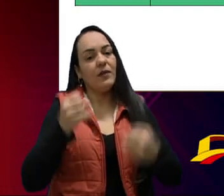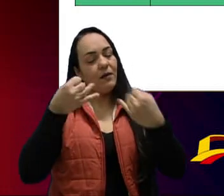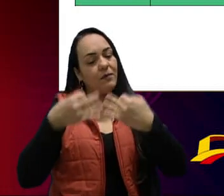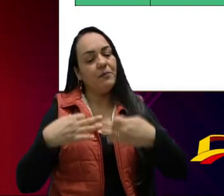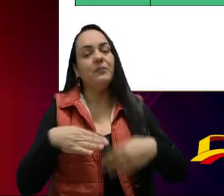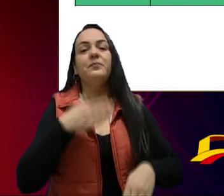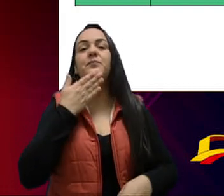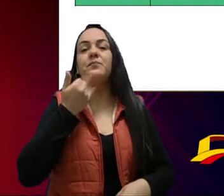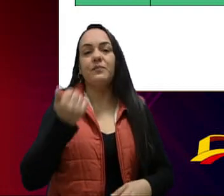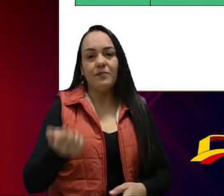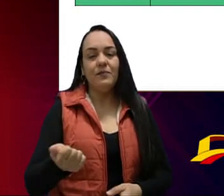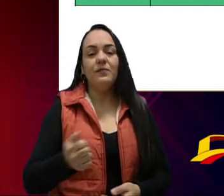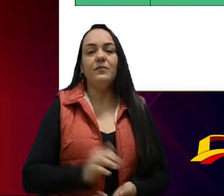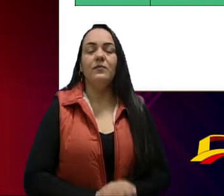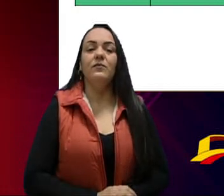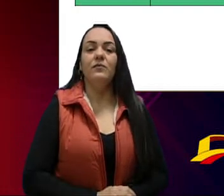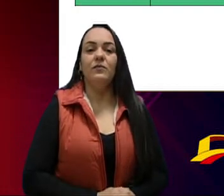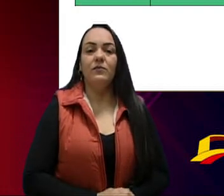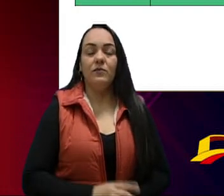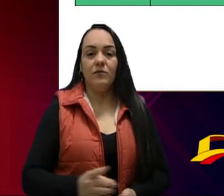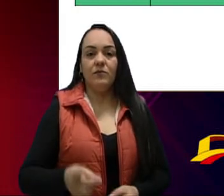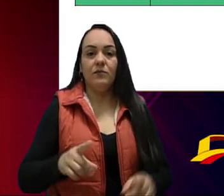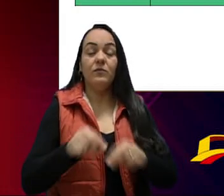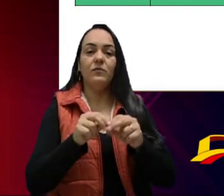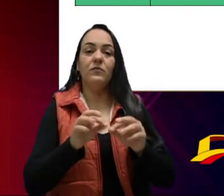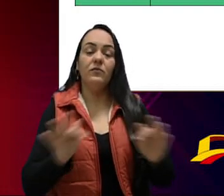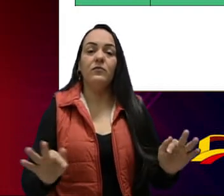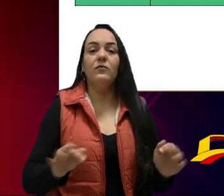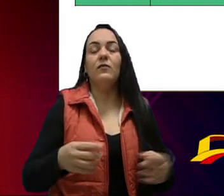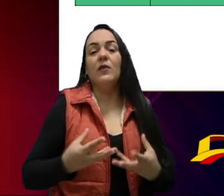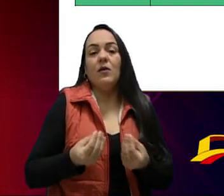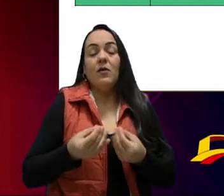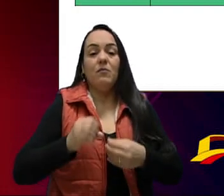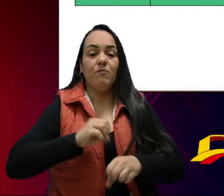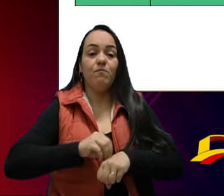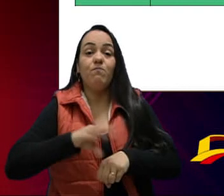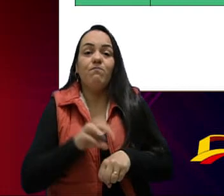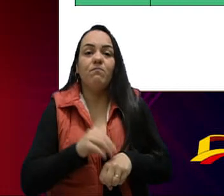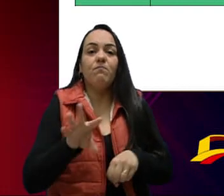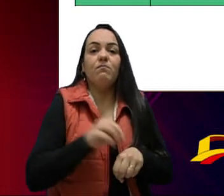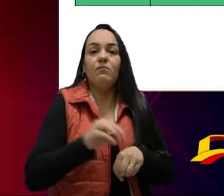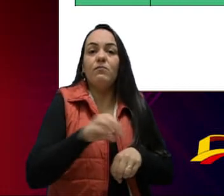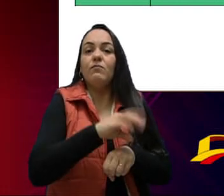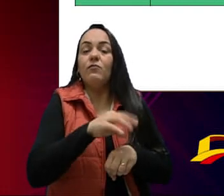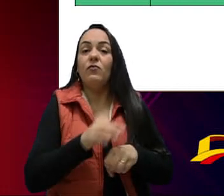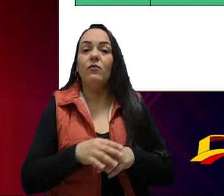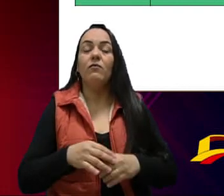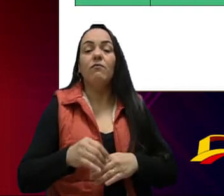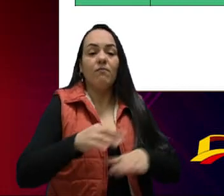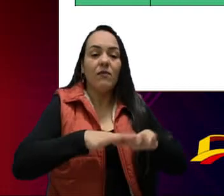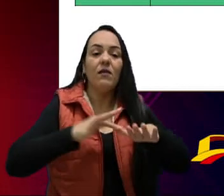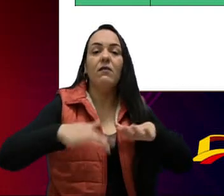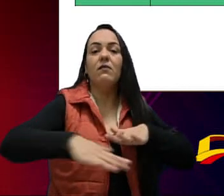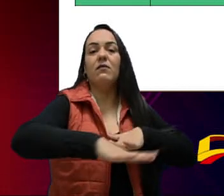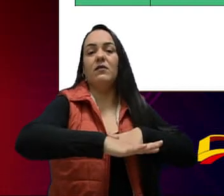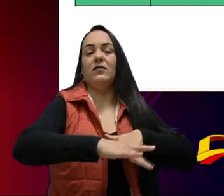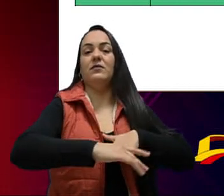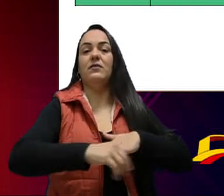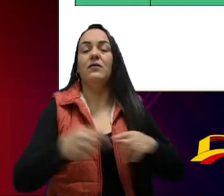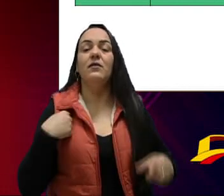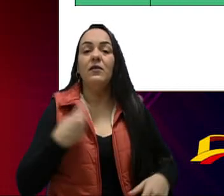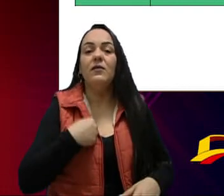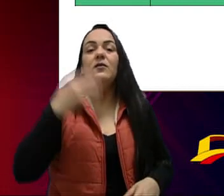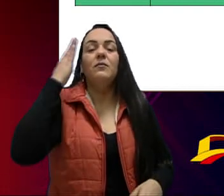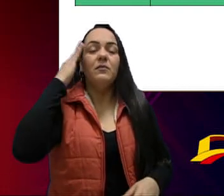vai ter mais habilidade é porque nessa nessa fase de tantas informações erradas que estão soltando nas redes sociais é bom nós